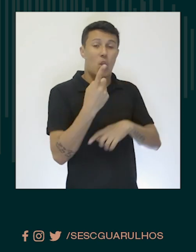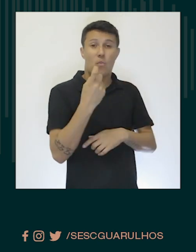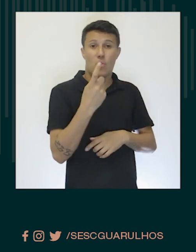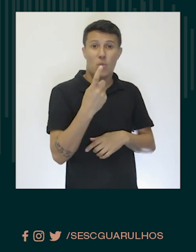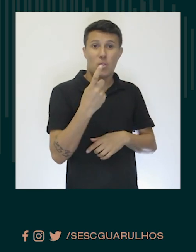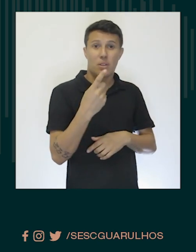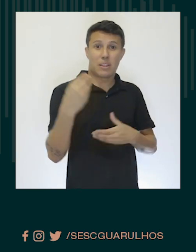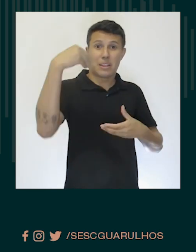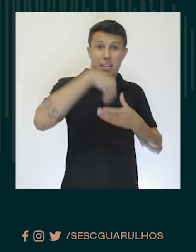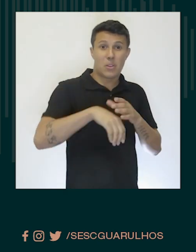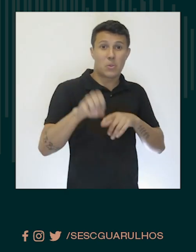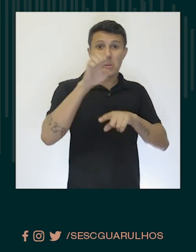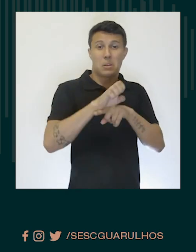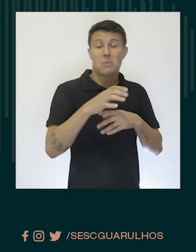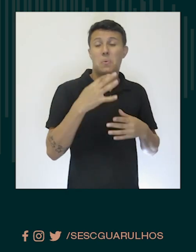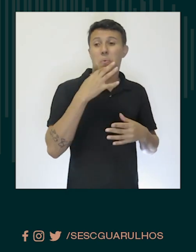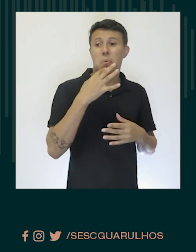procura, o cara é monstro.